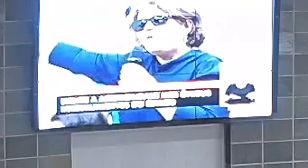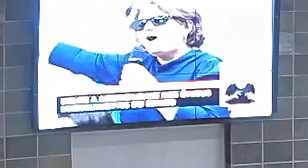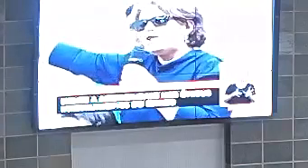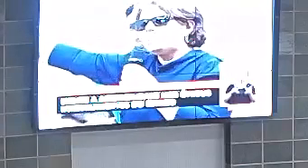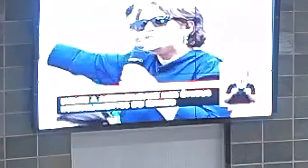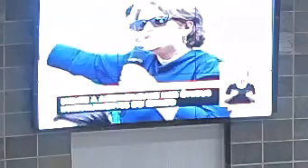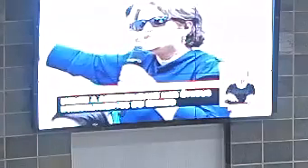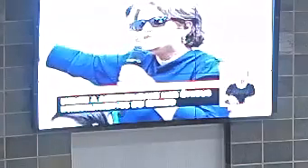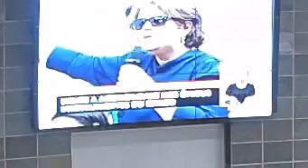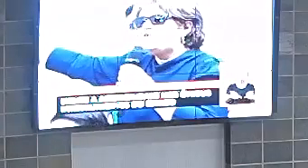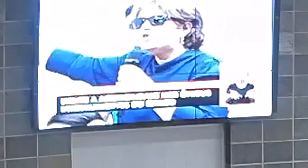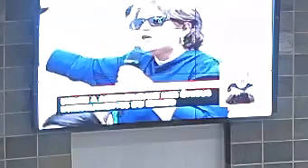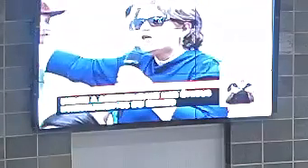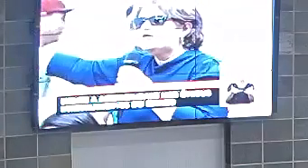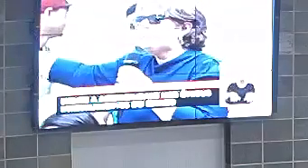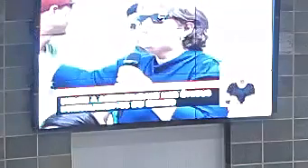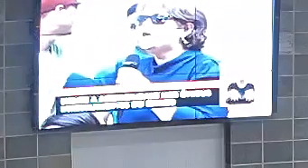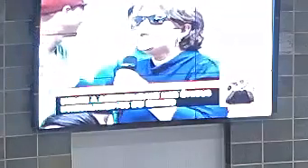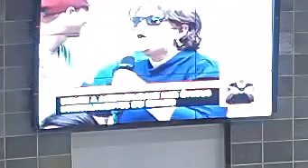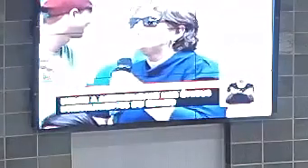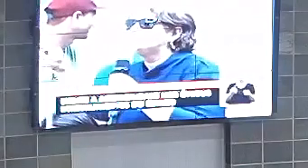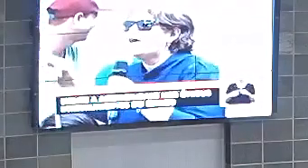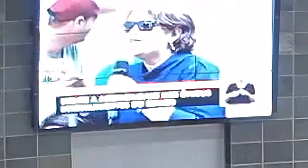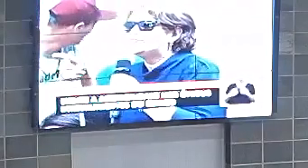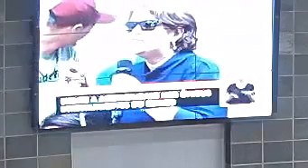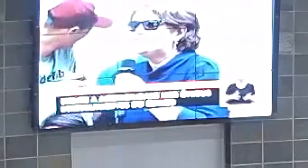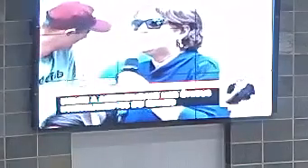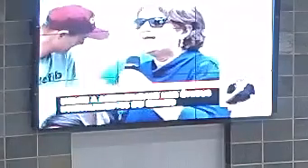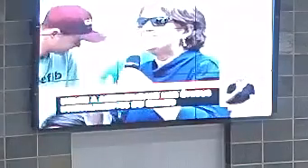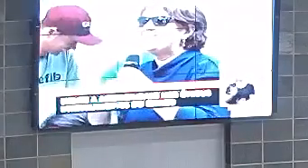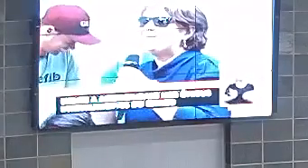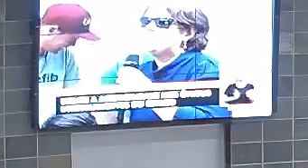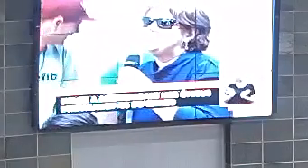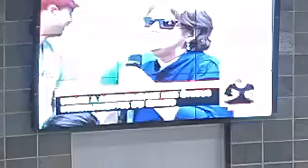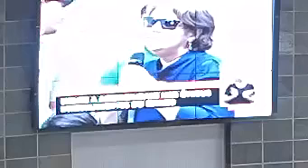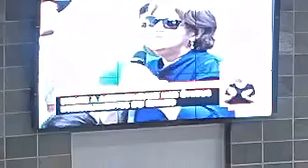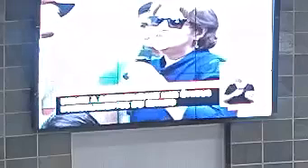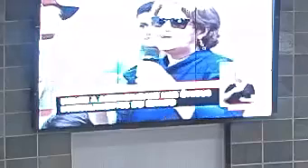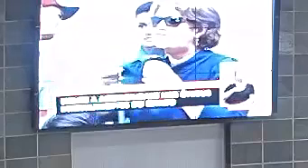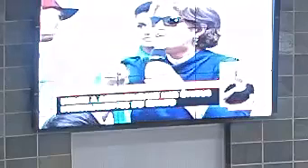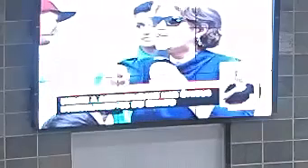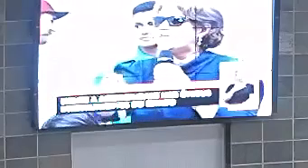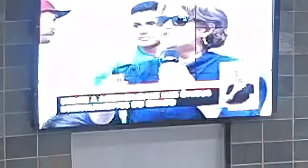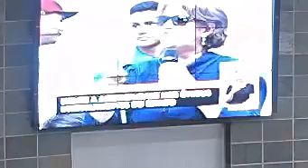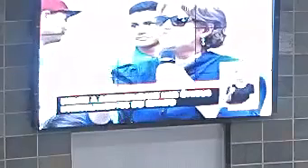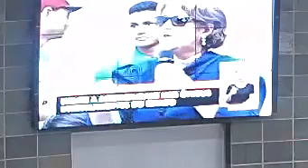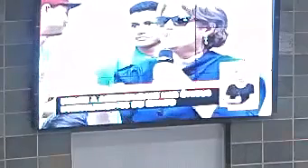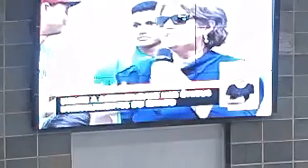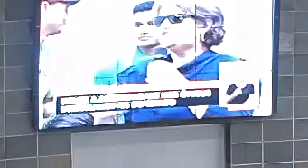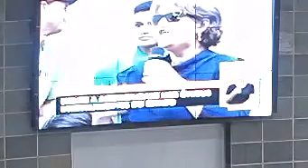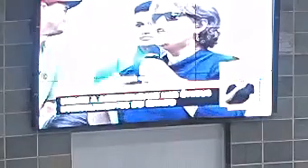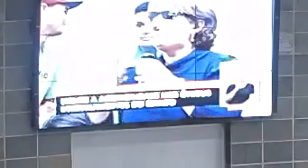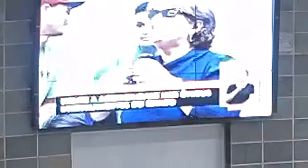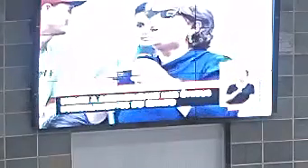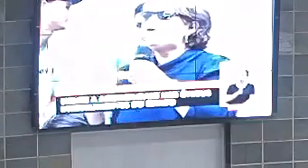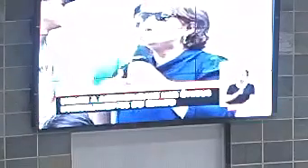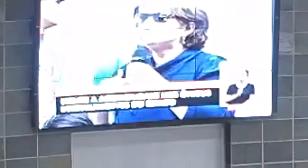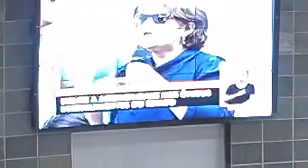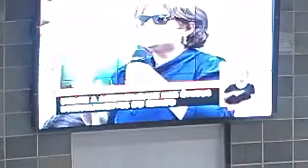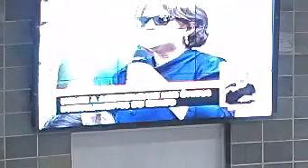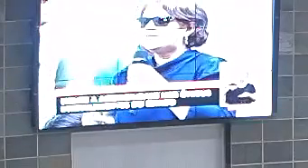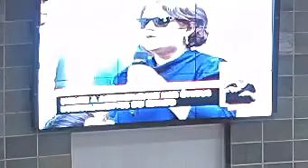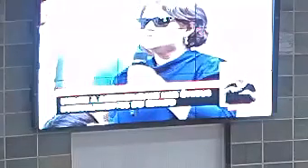me empurrar lá em Betim por quê Porque não tem aib até para mim que já fui cadeirante fui mulante e hoje eu